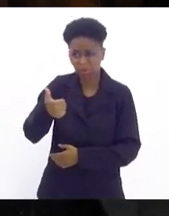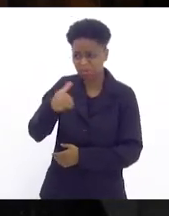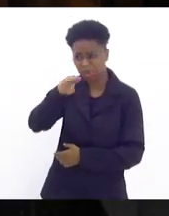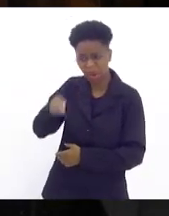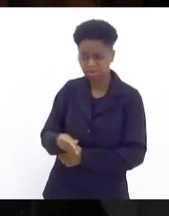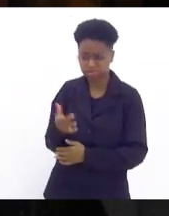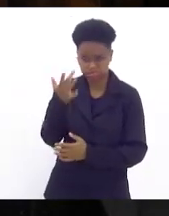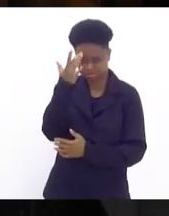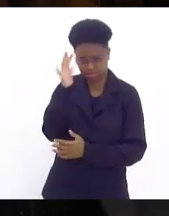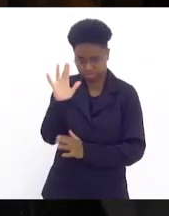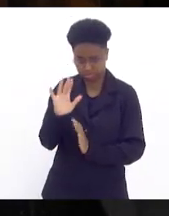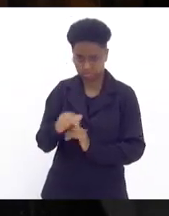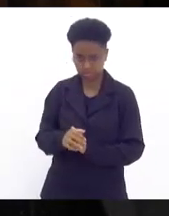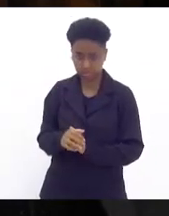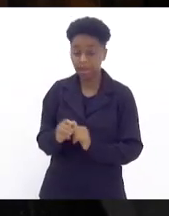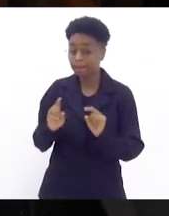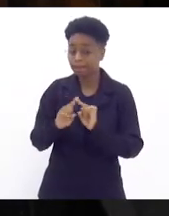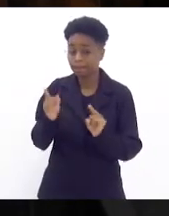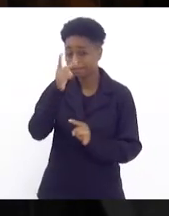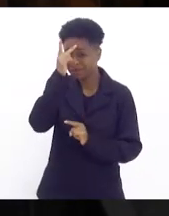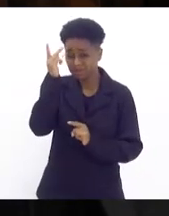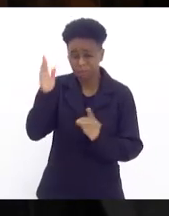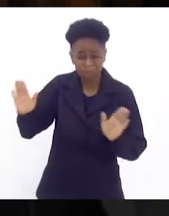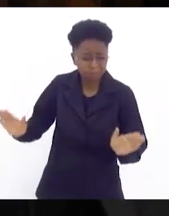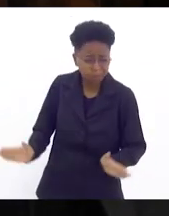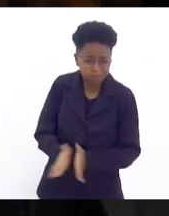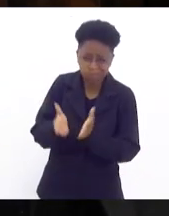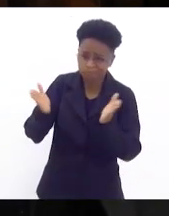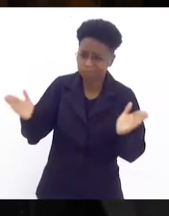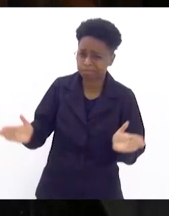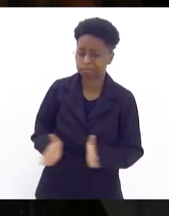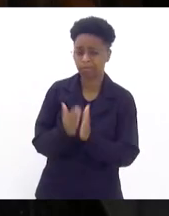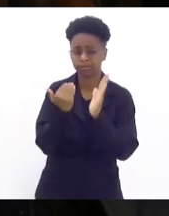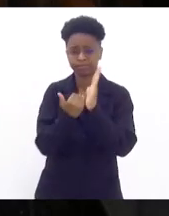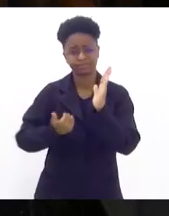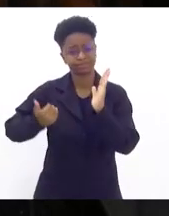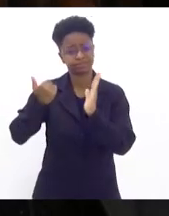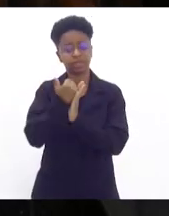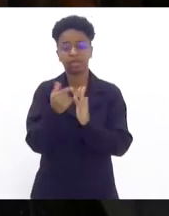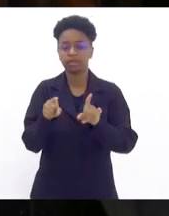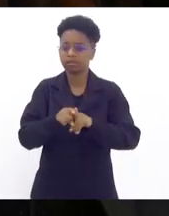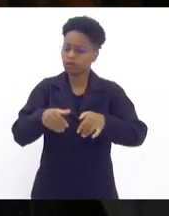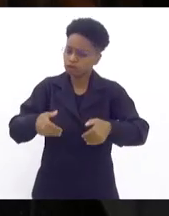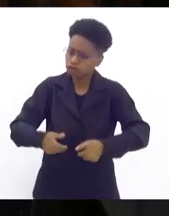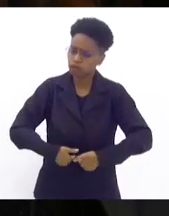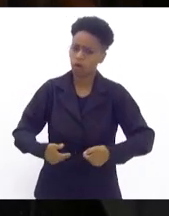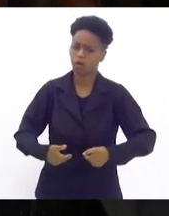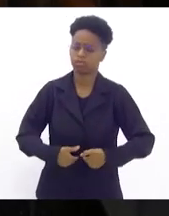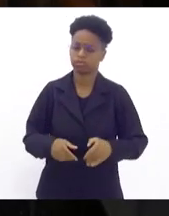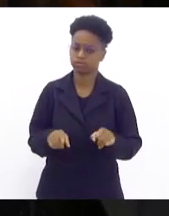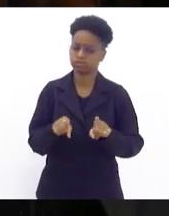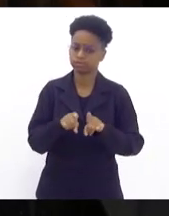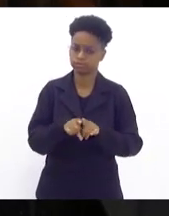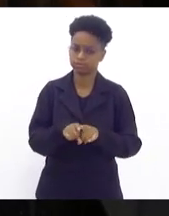de pessoas absolutamente na miséria e com fome